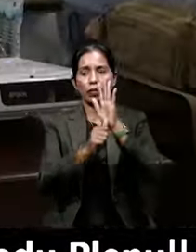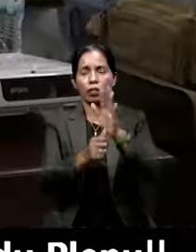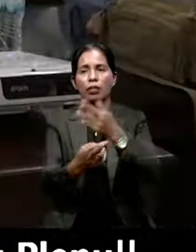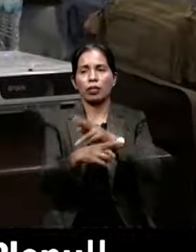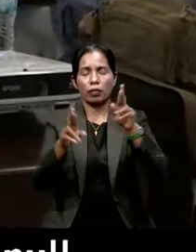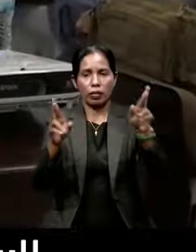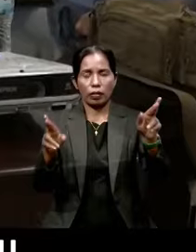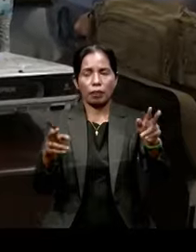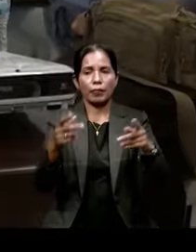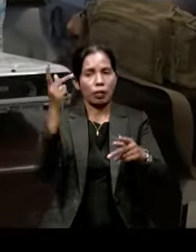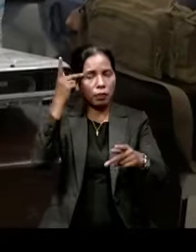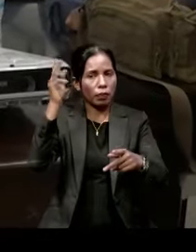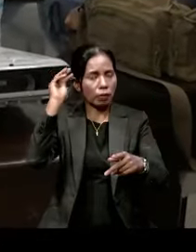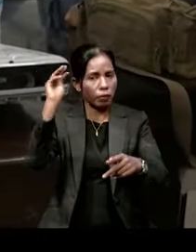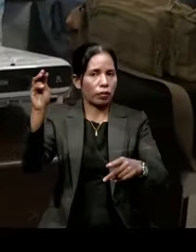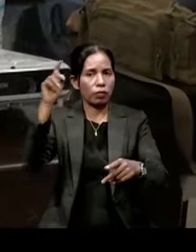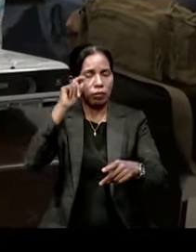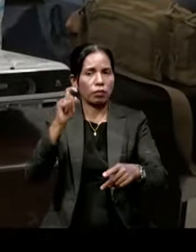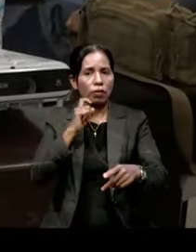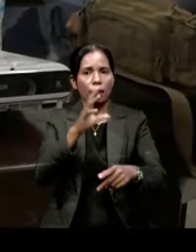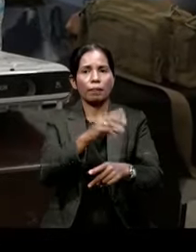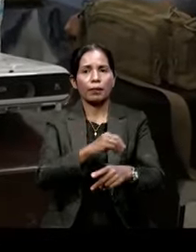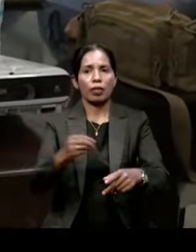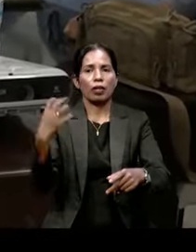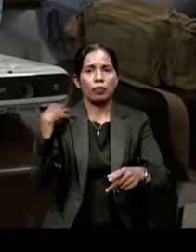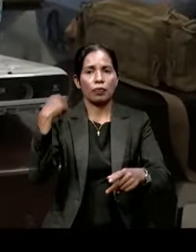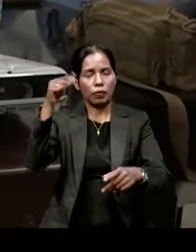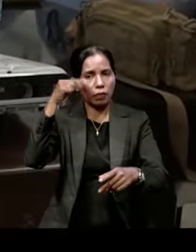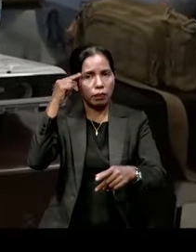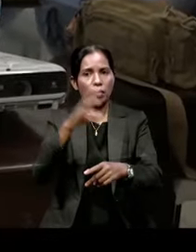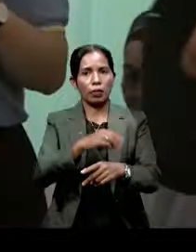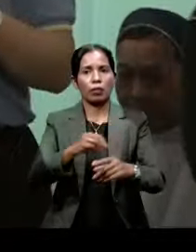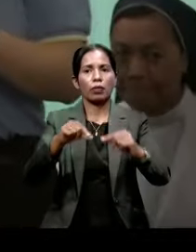de inspeção para o primeiro-ministro Kaila Lassanina Guzmão e a Palácio Governo, a foi na